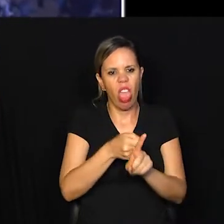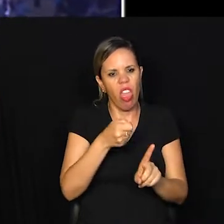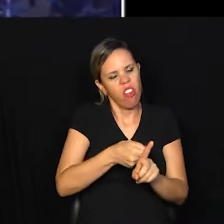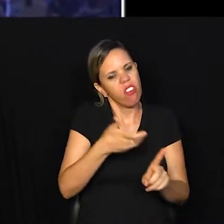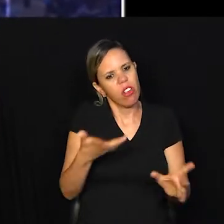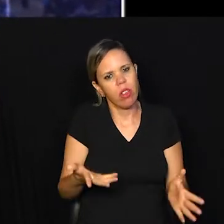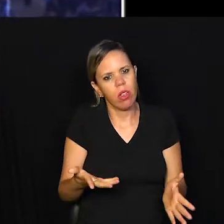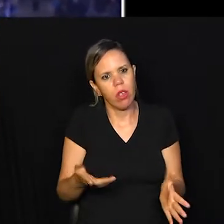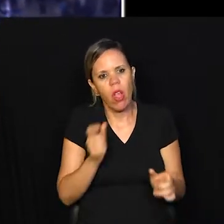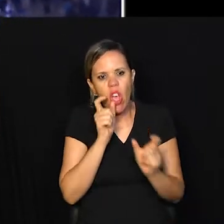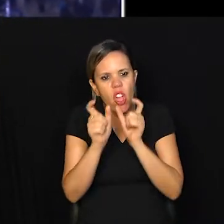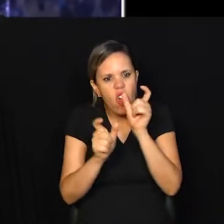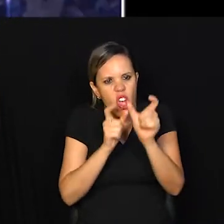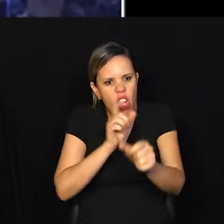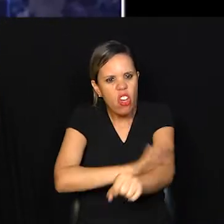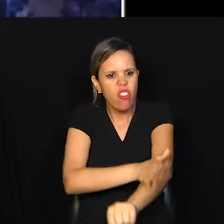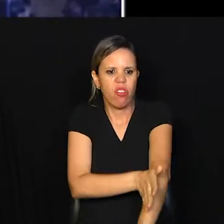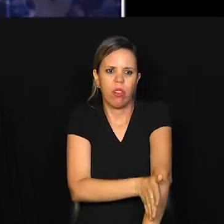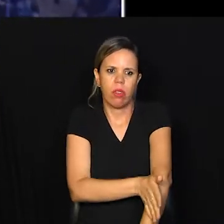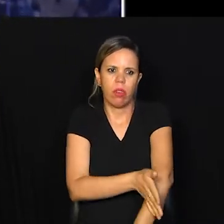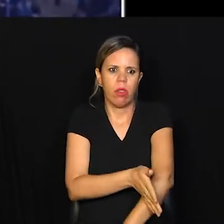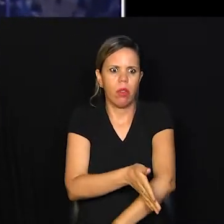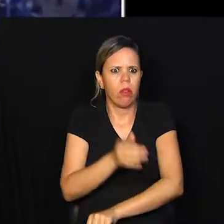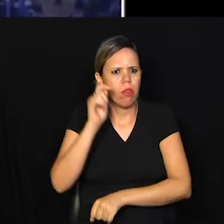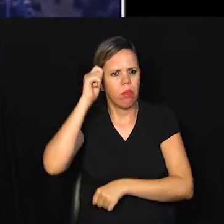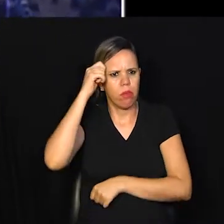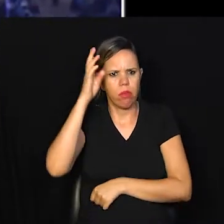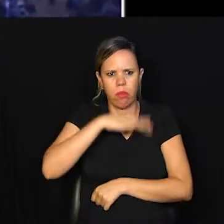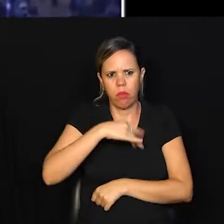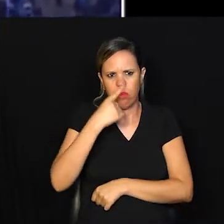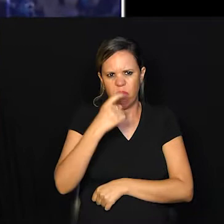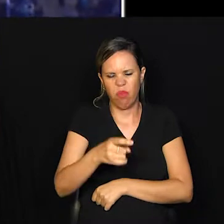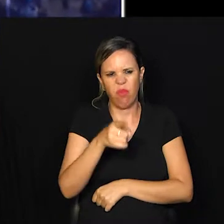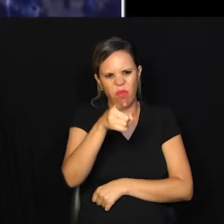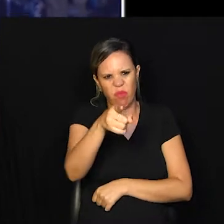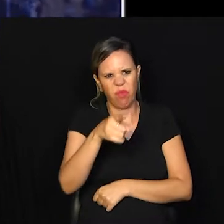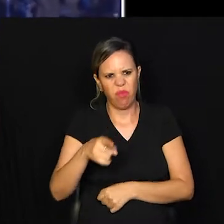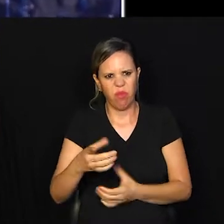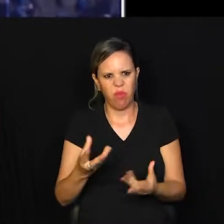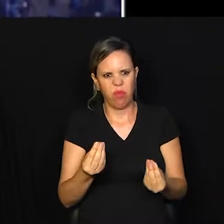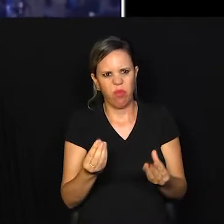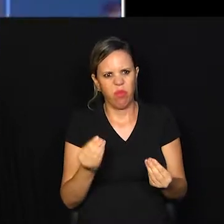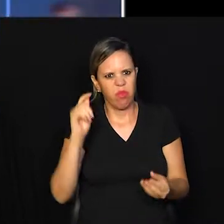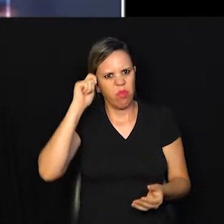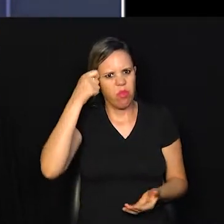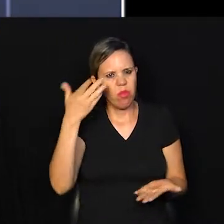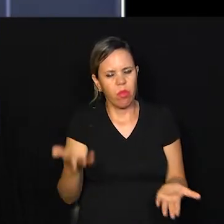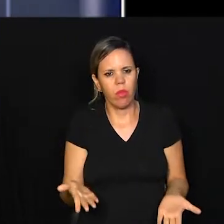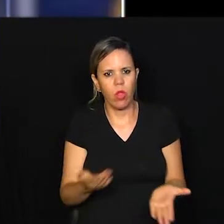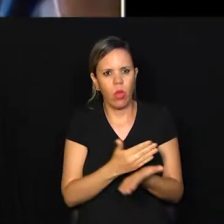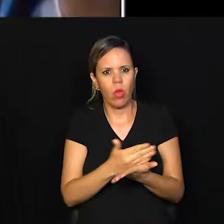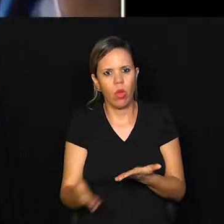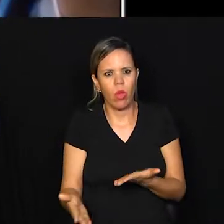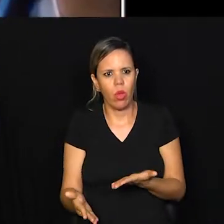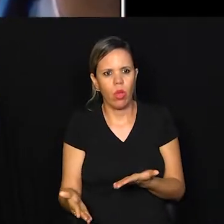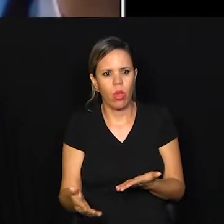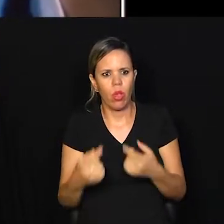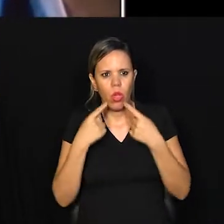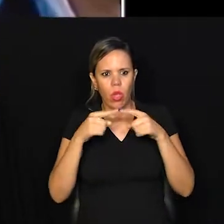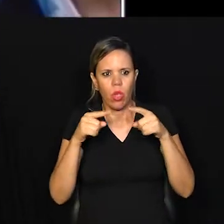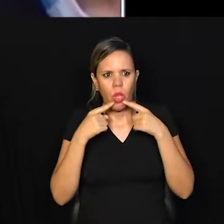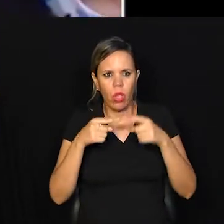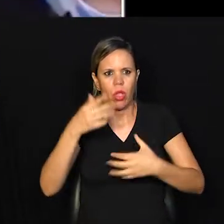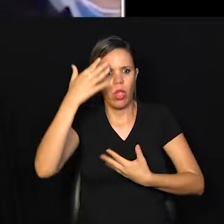palavras racistas. Preto fedido, seu preto, bando de preto, cambada de preto. Aí quando começou um corinho, aquele corinho